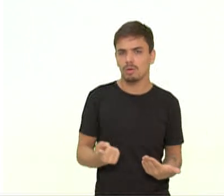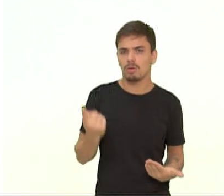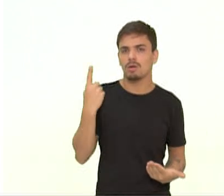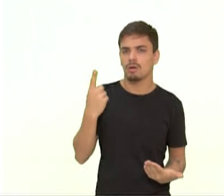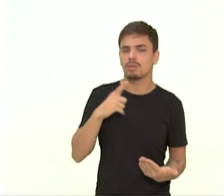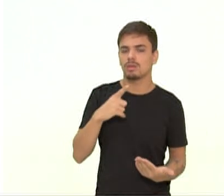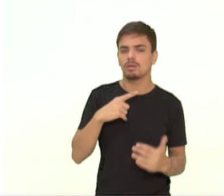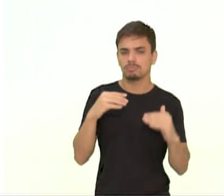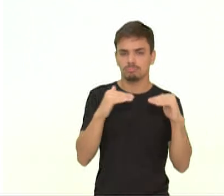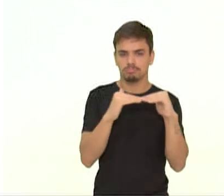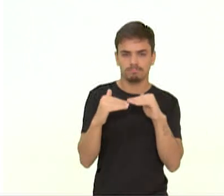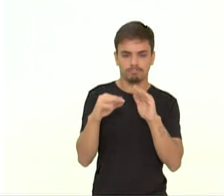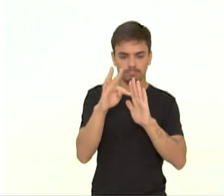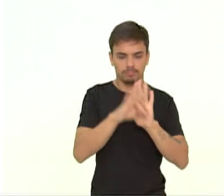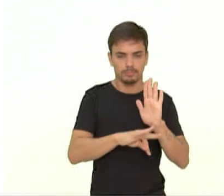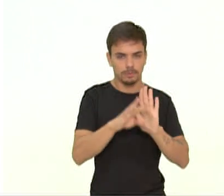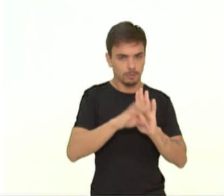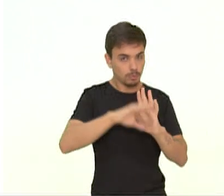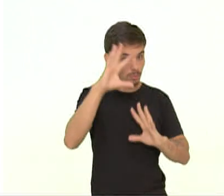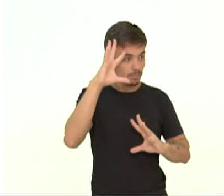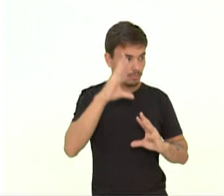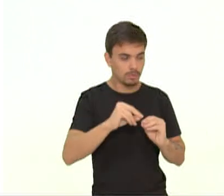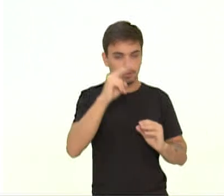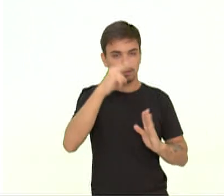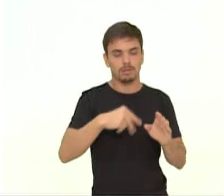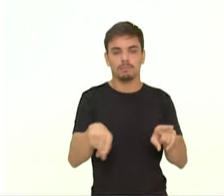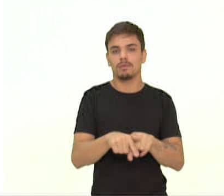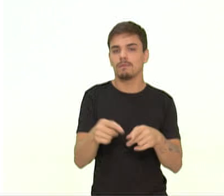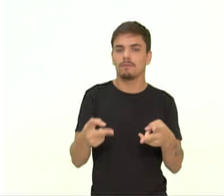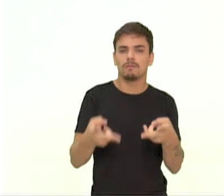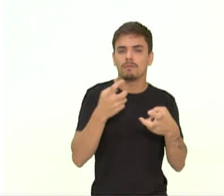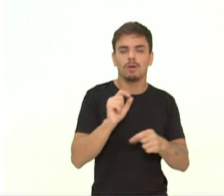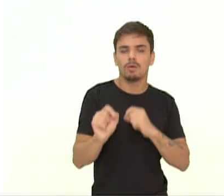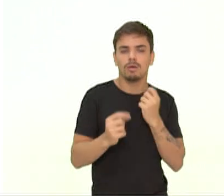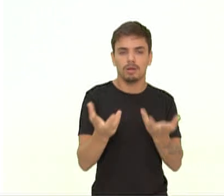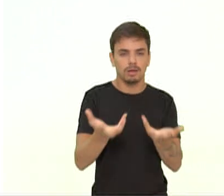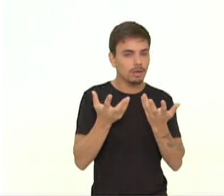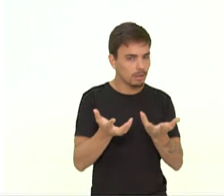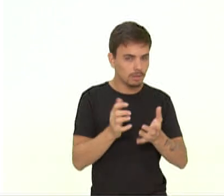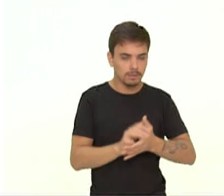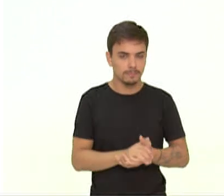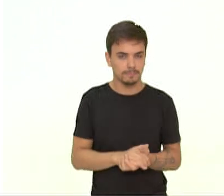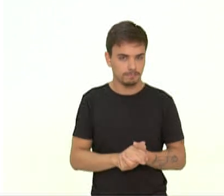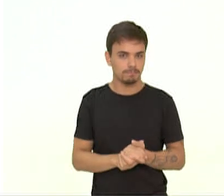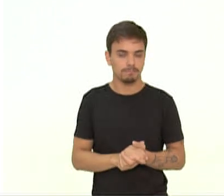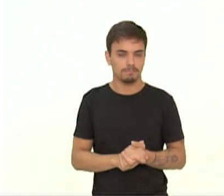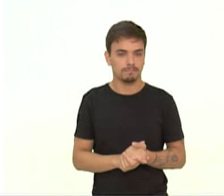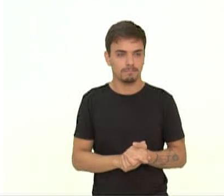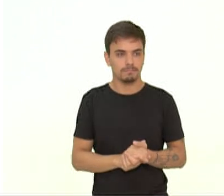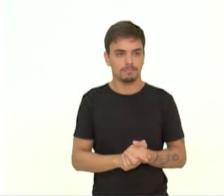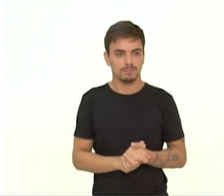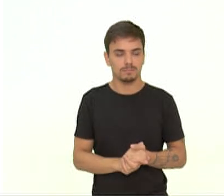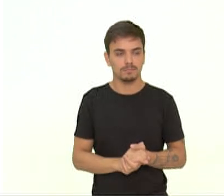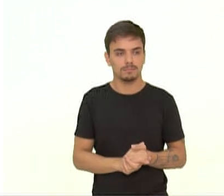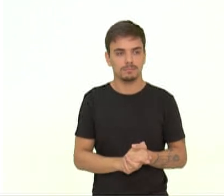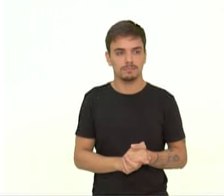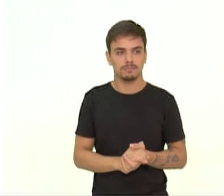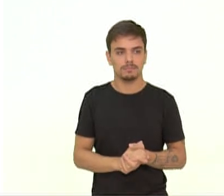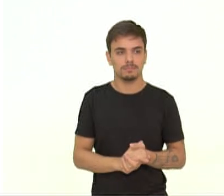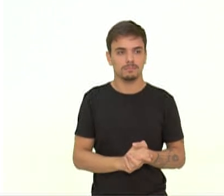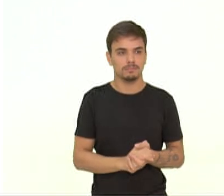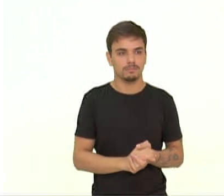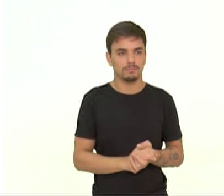textozinho, vamos ler o texto e verificar ali o que nós queremos dessa construção textual. Então,